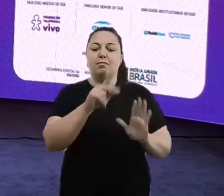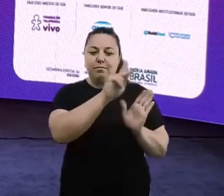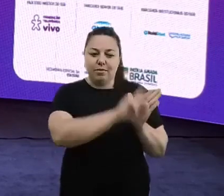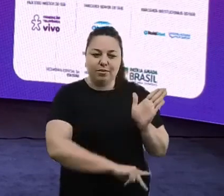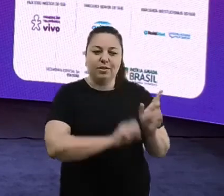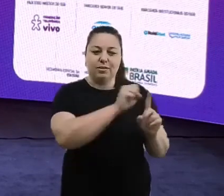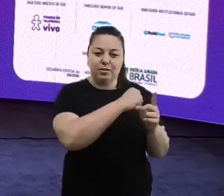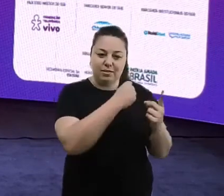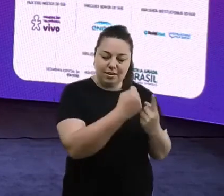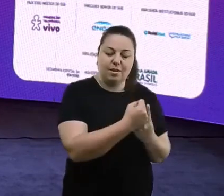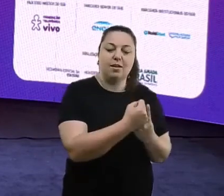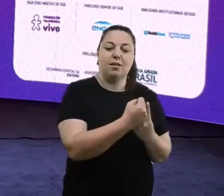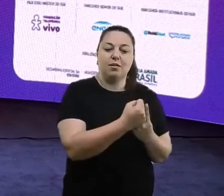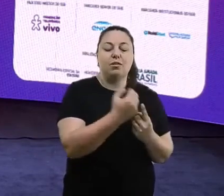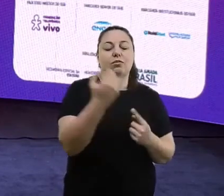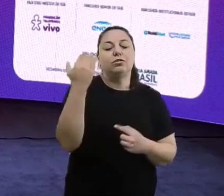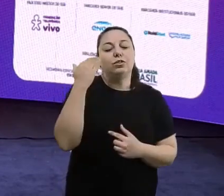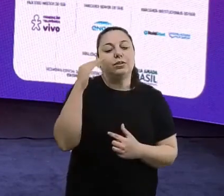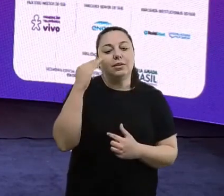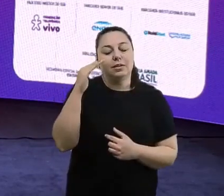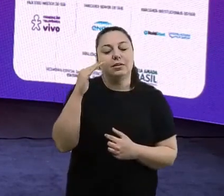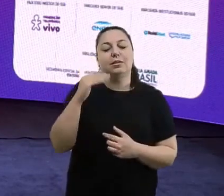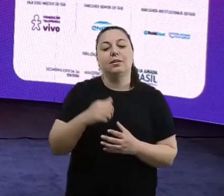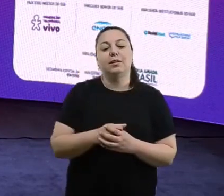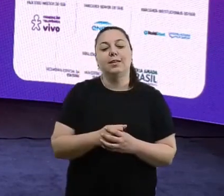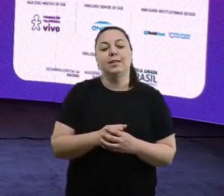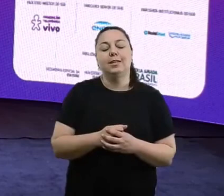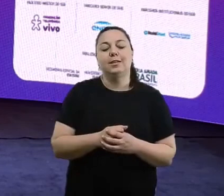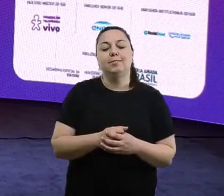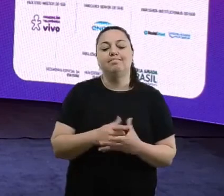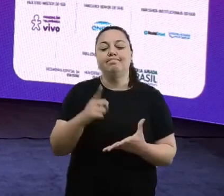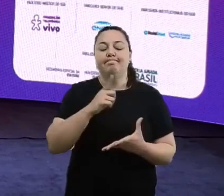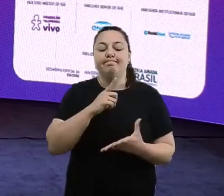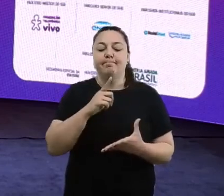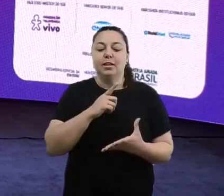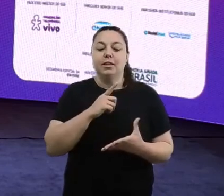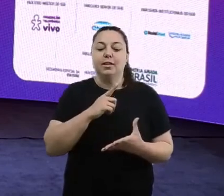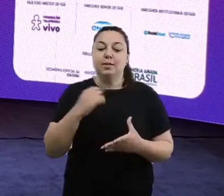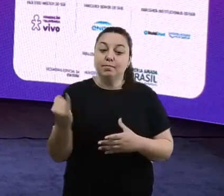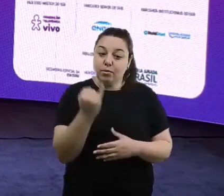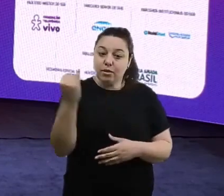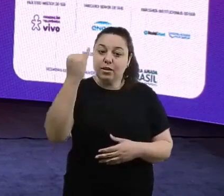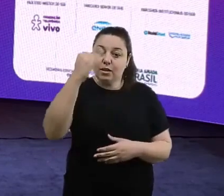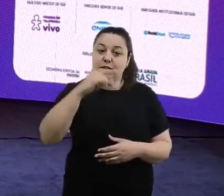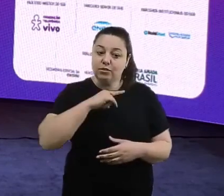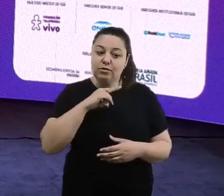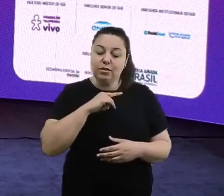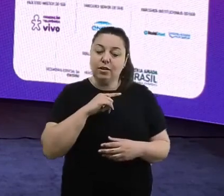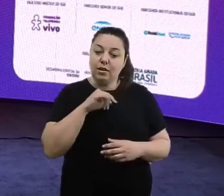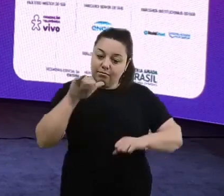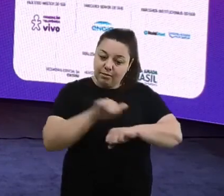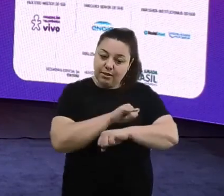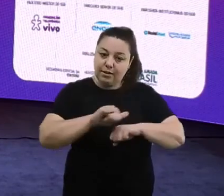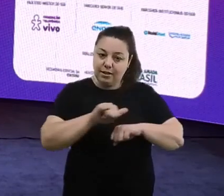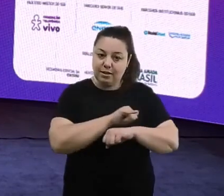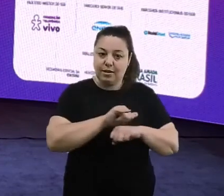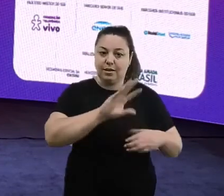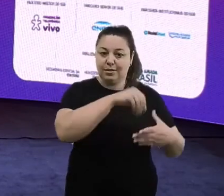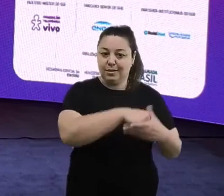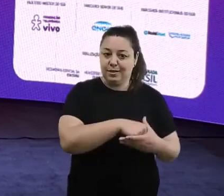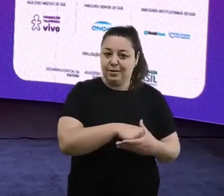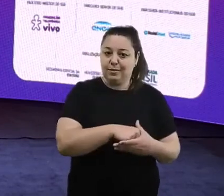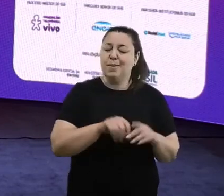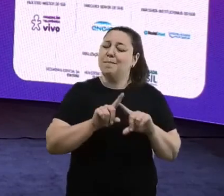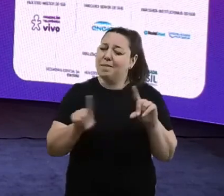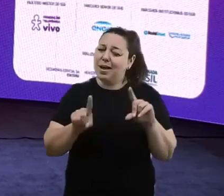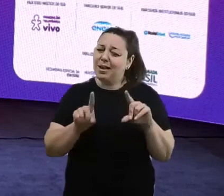entender assim, que existe um olhar estratégico muito importante. Queria ouvir de vocês, infelizmente tem que ser uma resposta rápida,